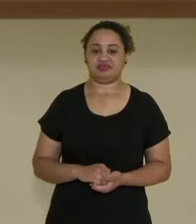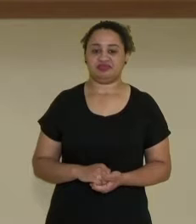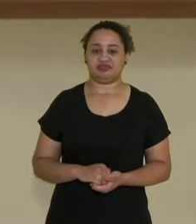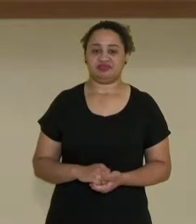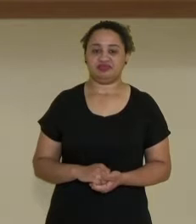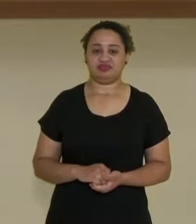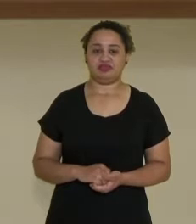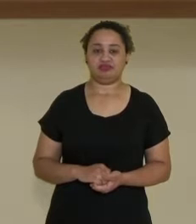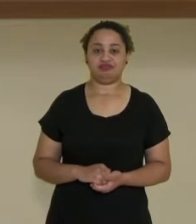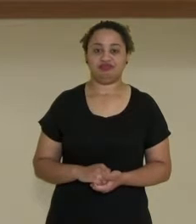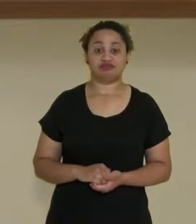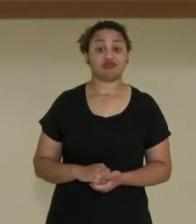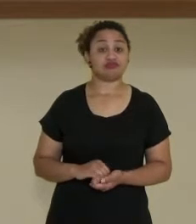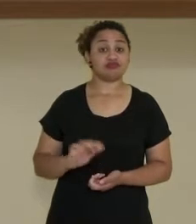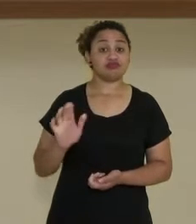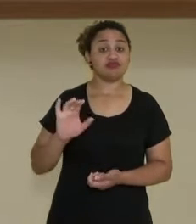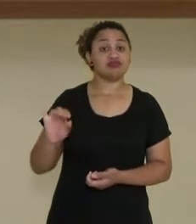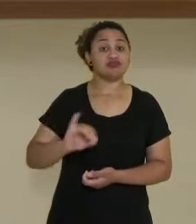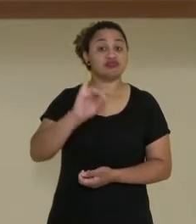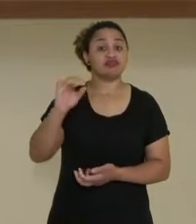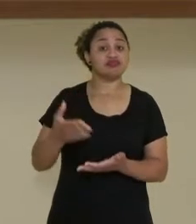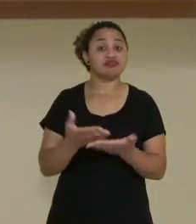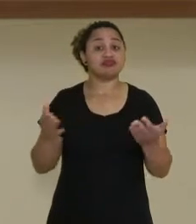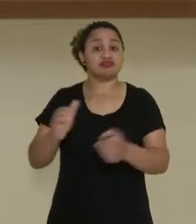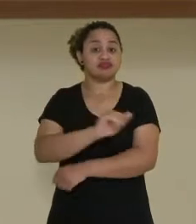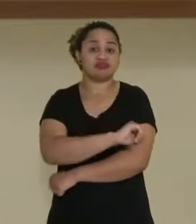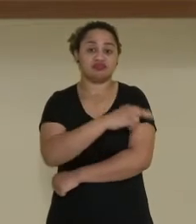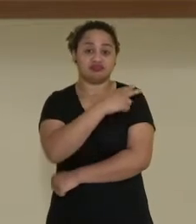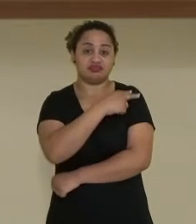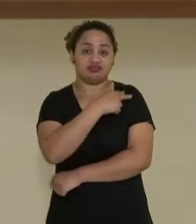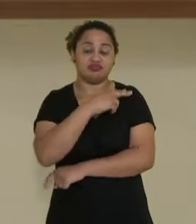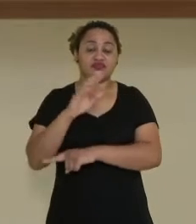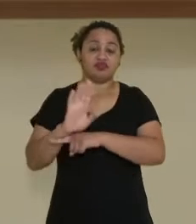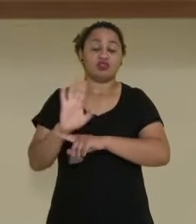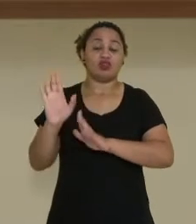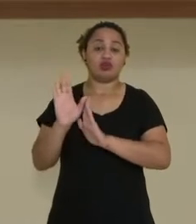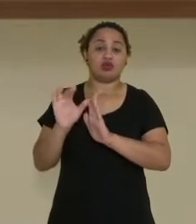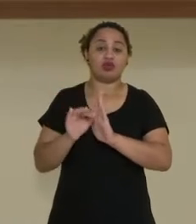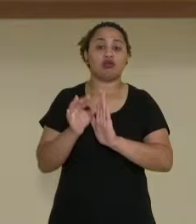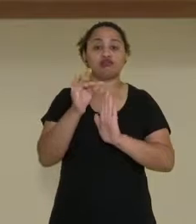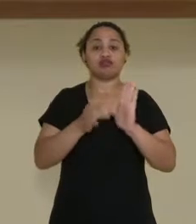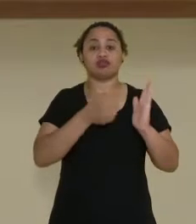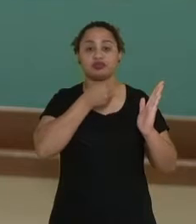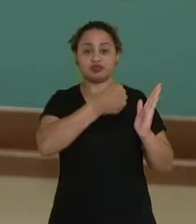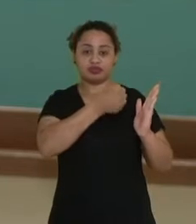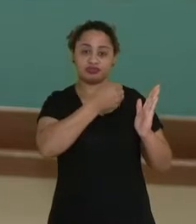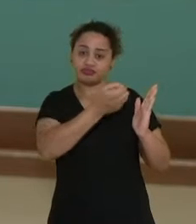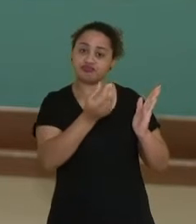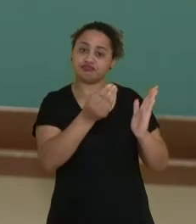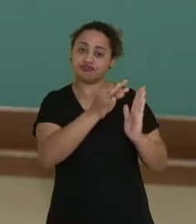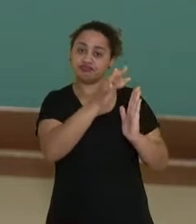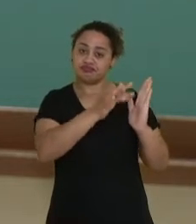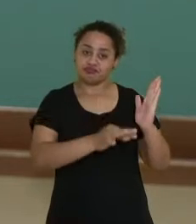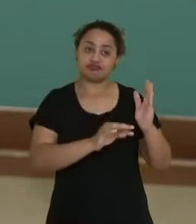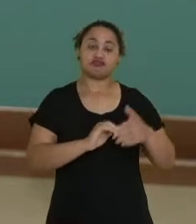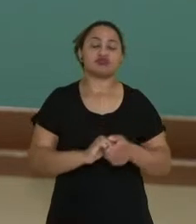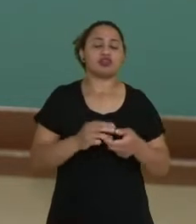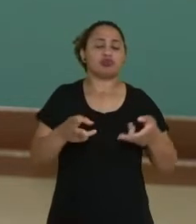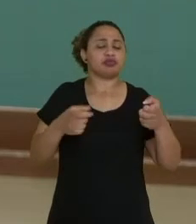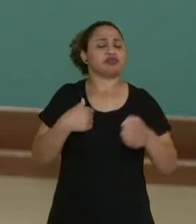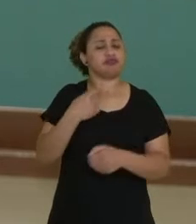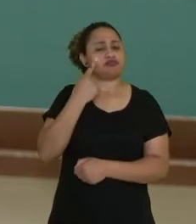Olá estudantes da 2ª série nesse vídeo vamos falar sobre reportagem E olha que interessante essa